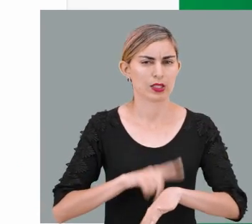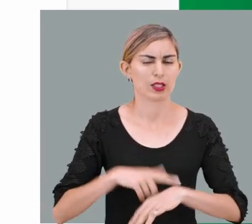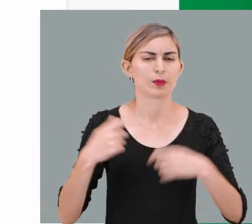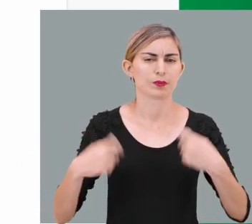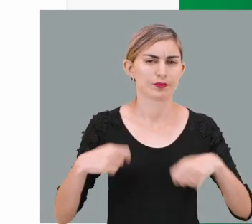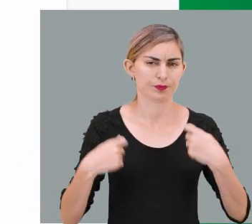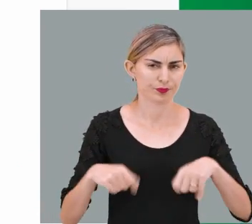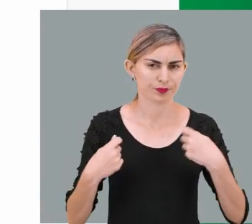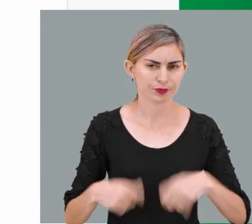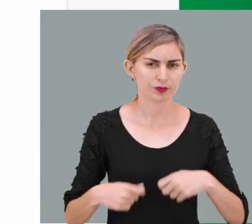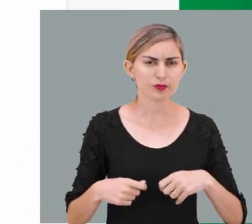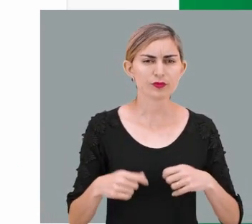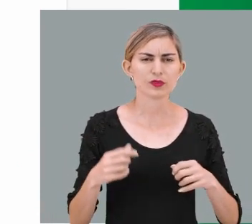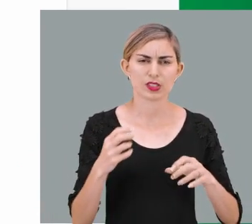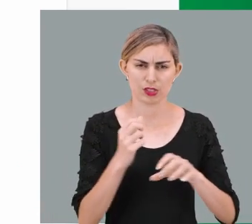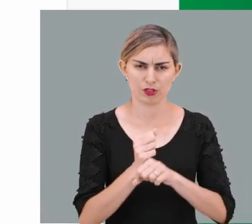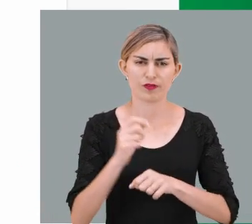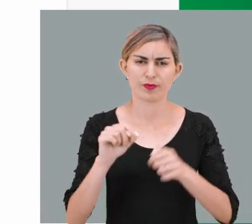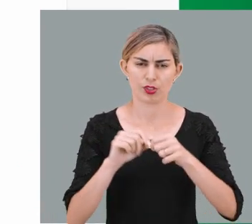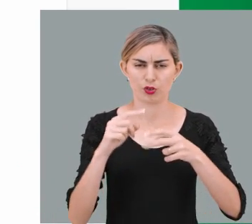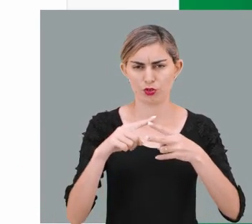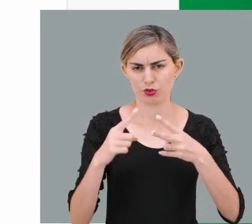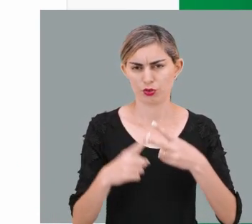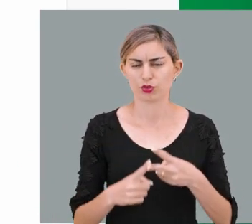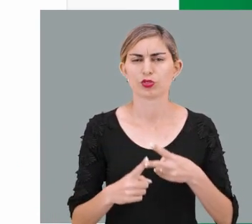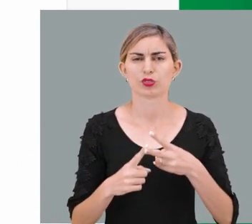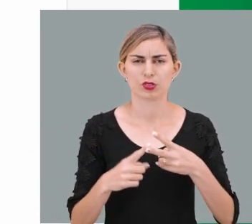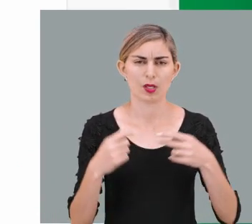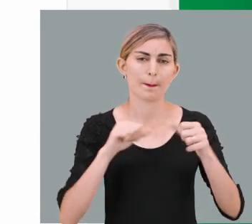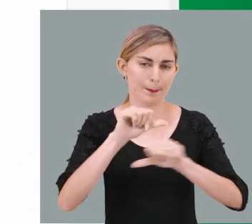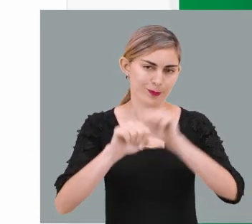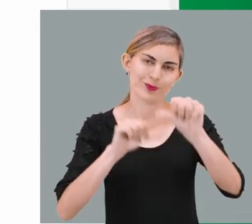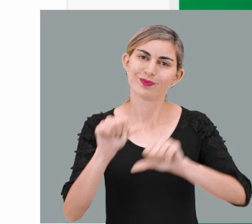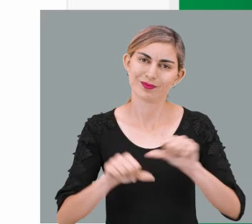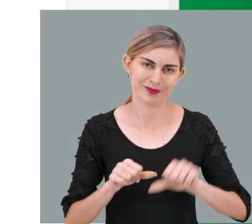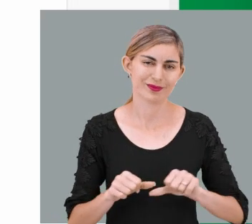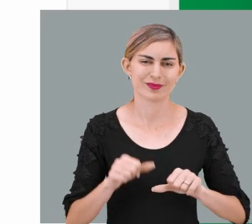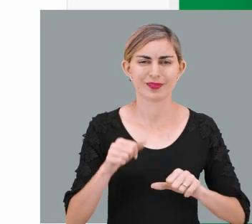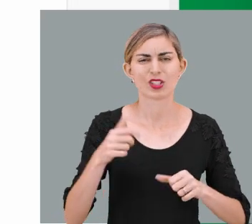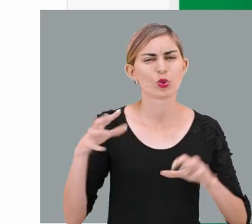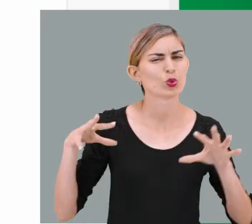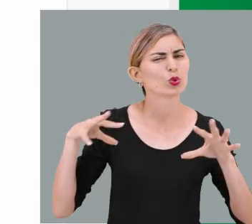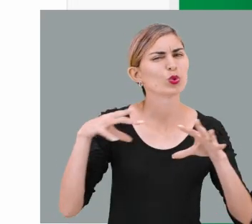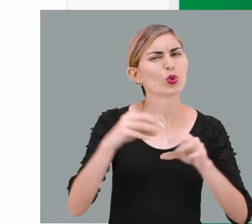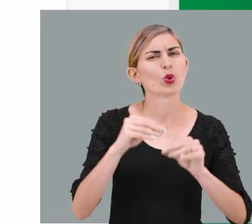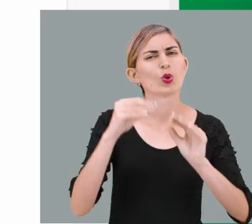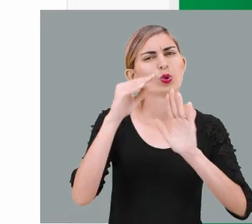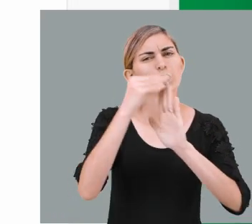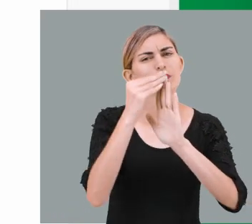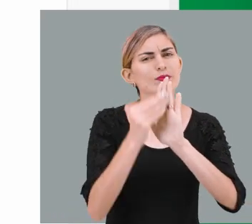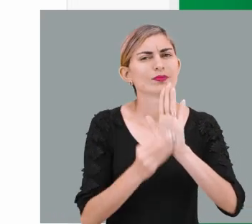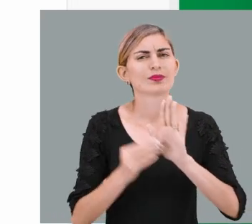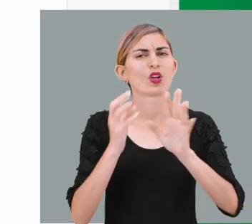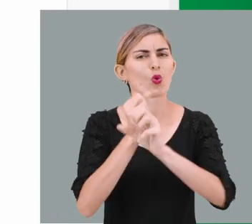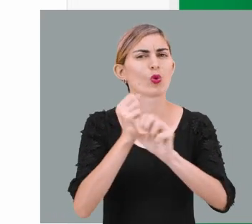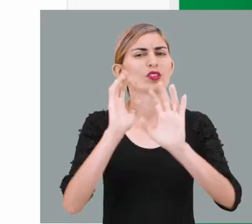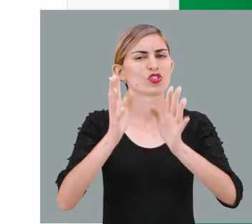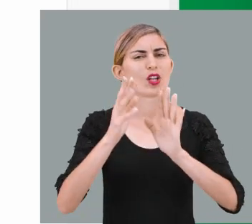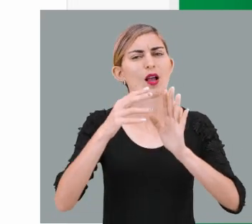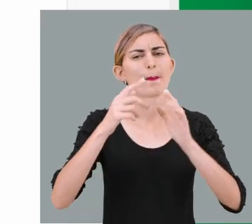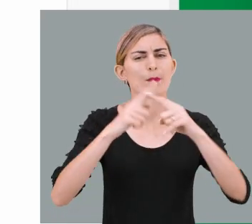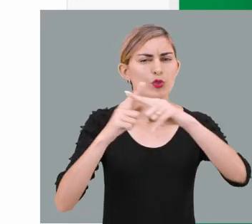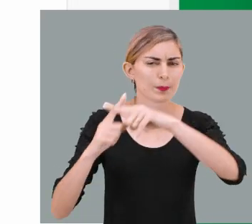tempo necessário para produzir e preparar esses 8,5 sanduíches mudaria. Então, repetindo toda a conta que a gente já